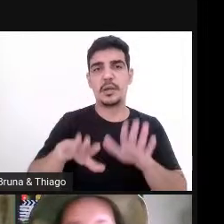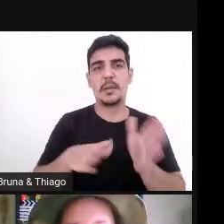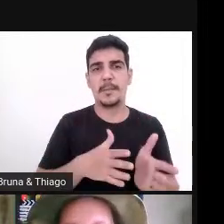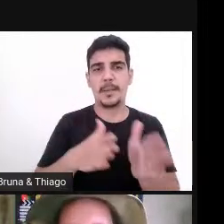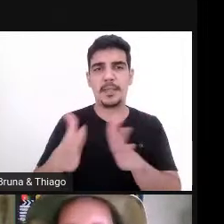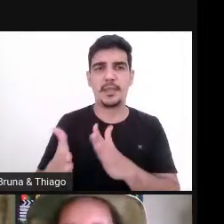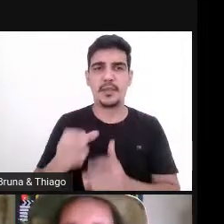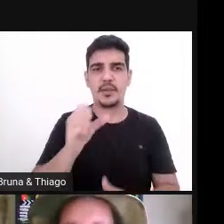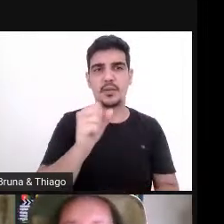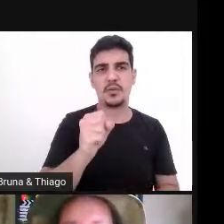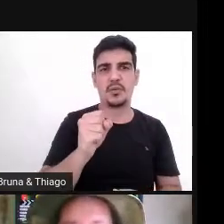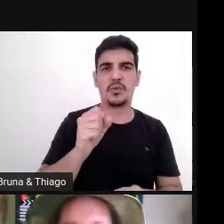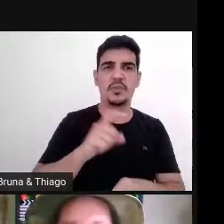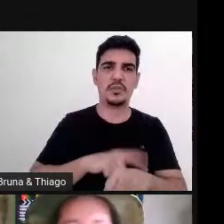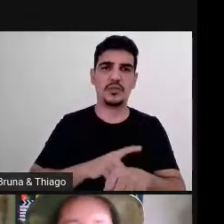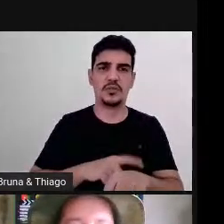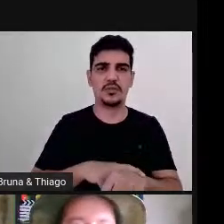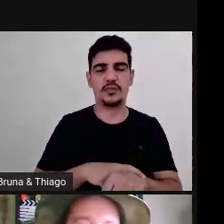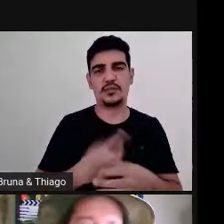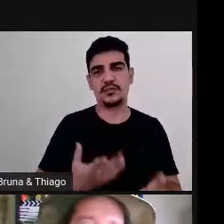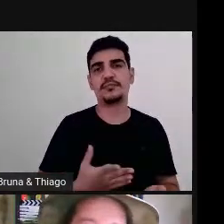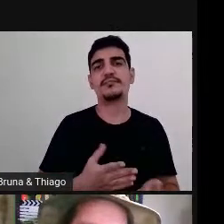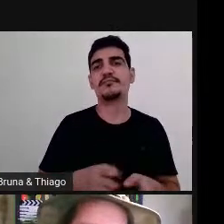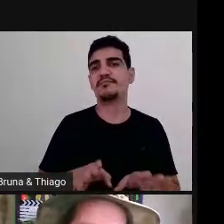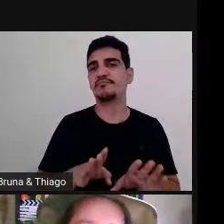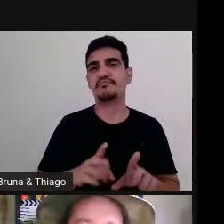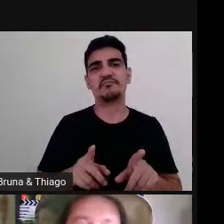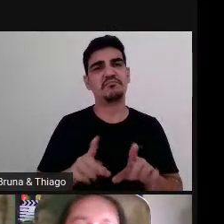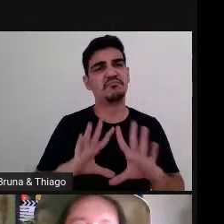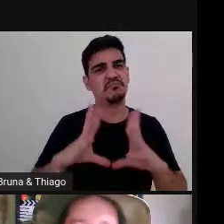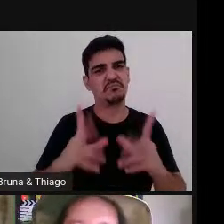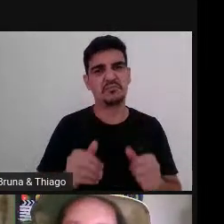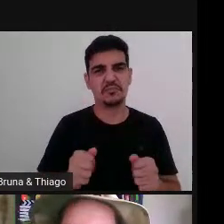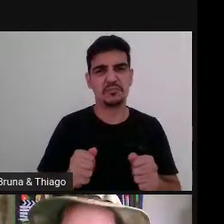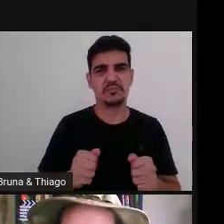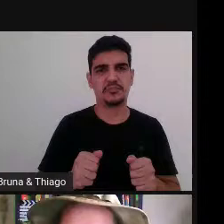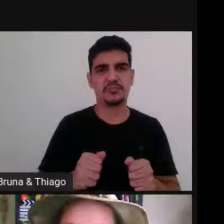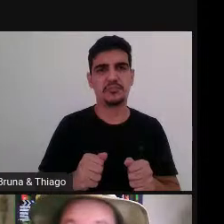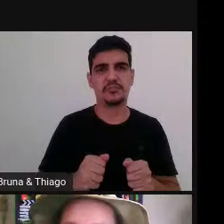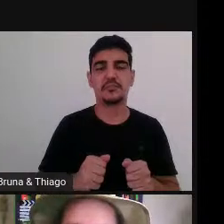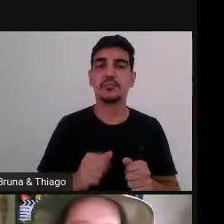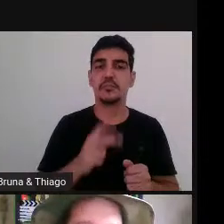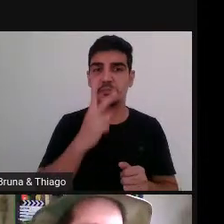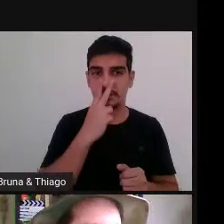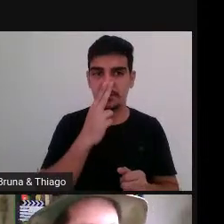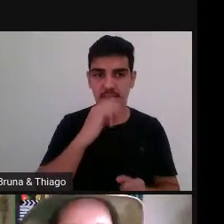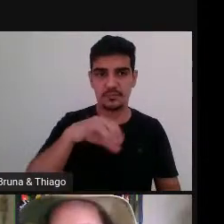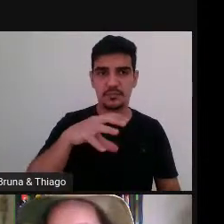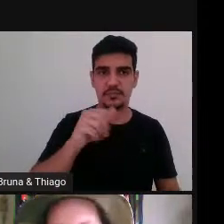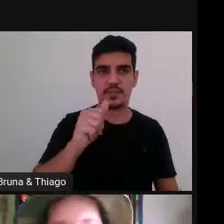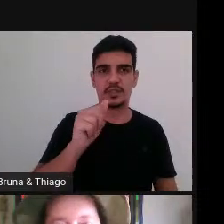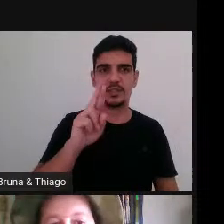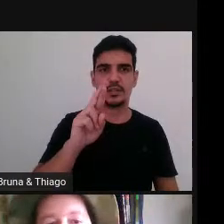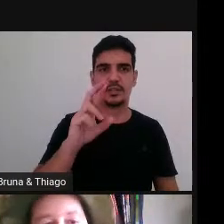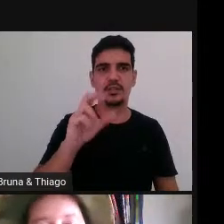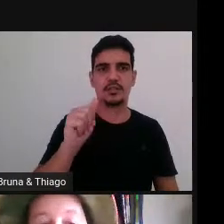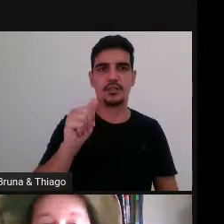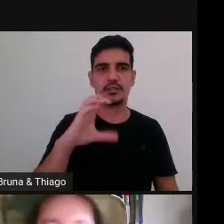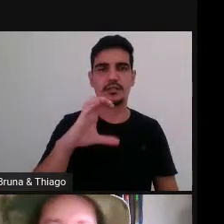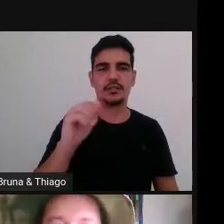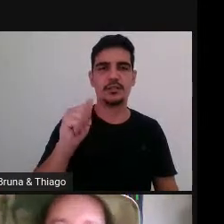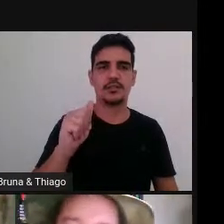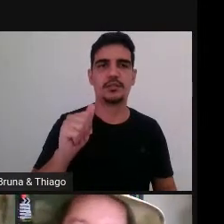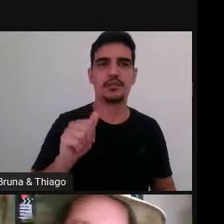edema, tudo, a região onde ele estava, provavelmente acidente com jararaca. Mas não se descarta um